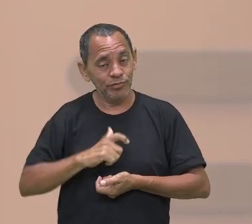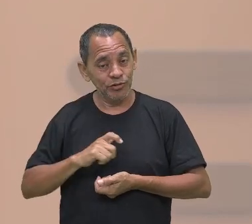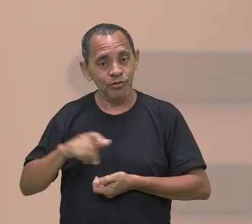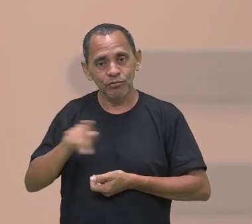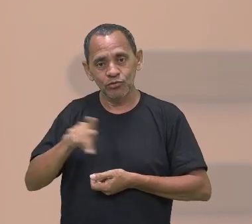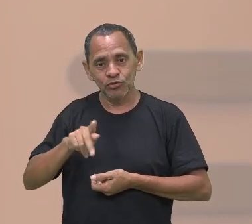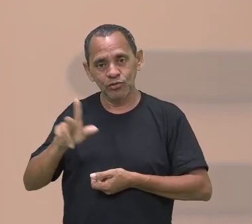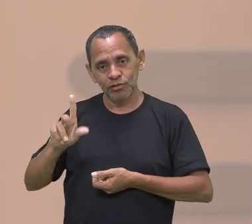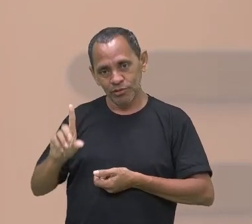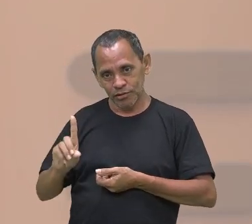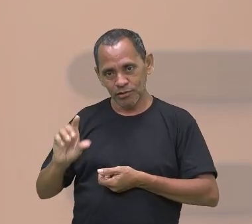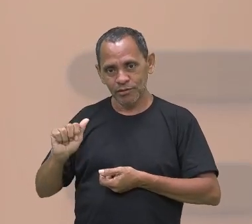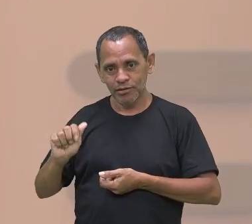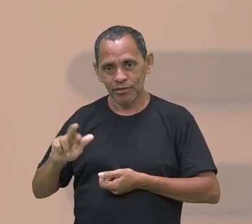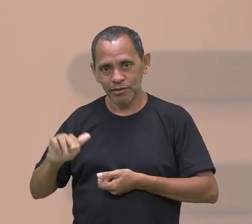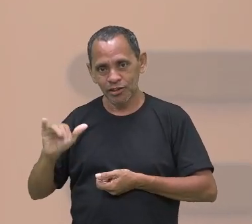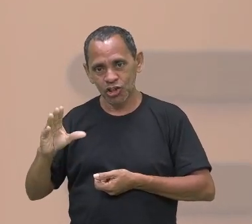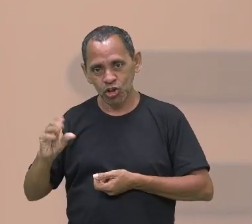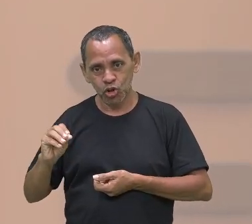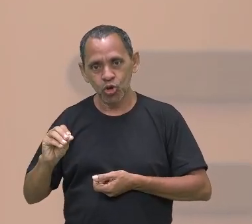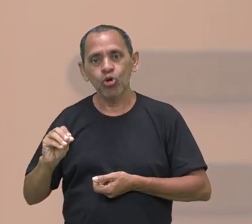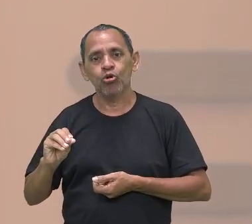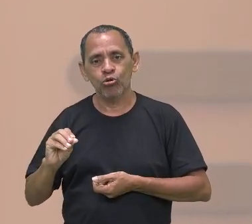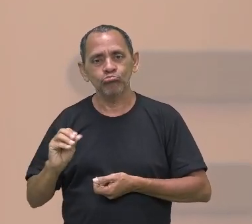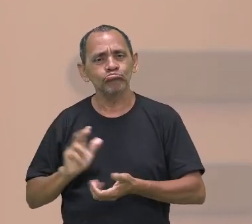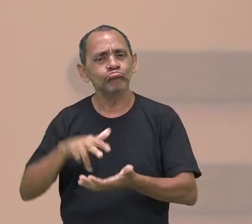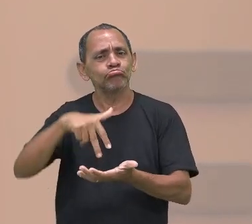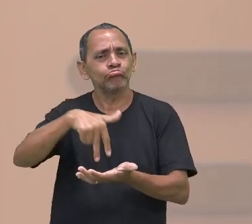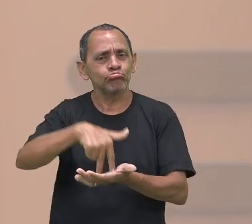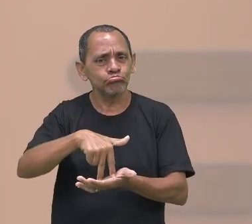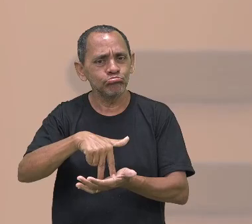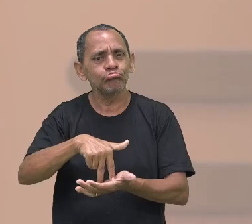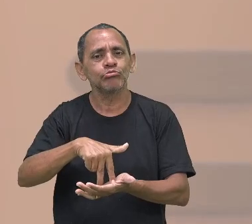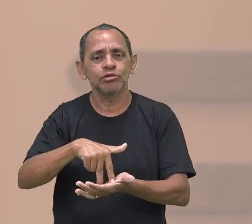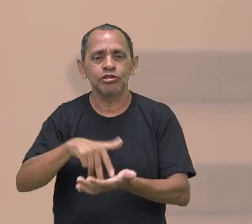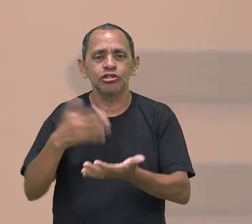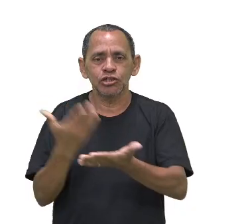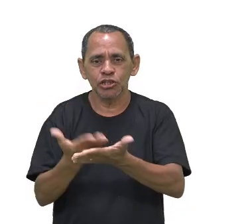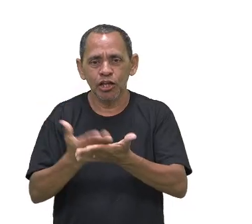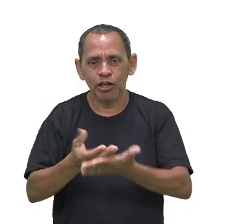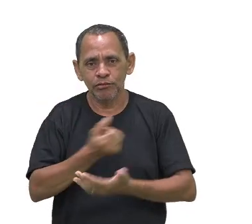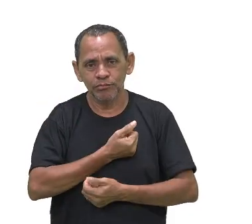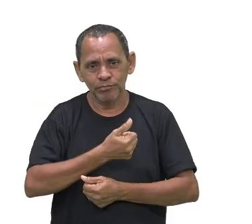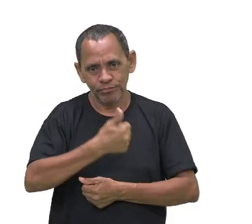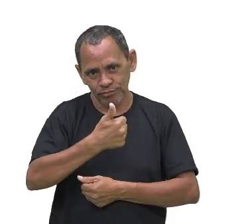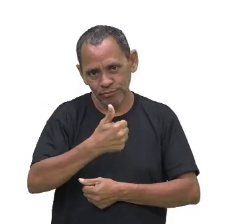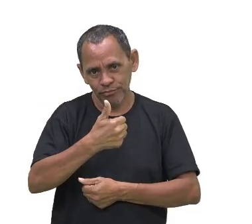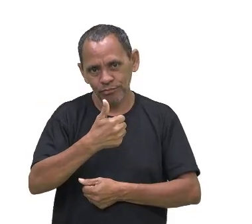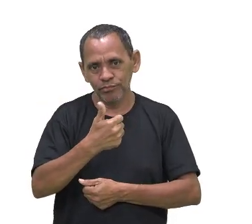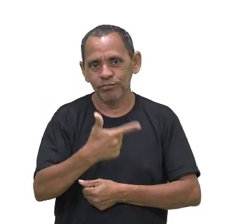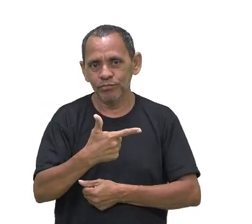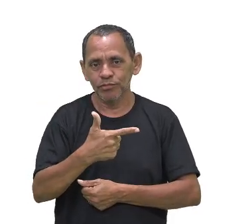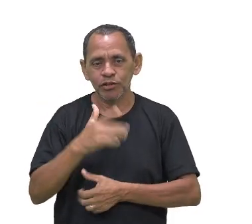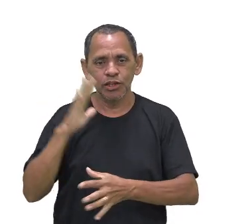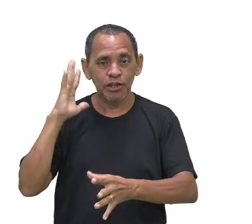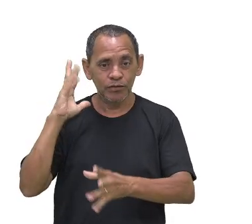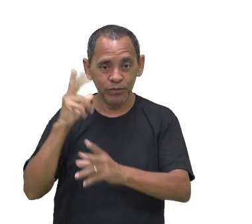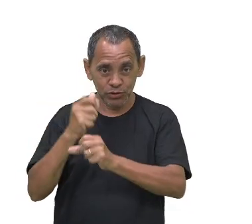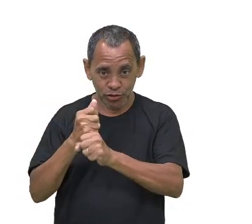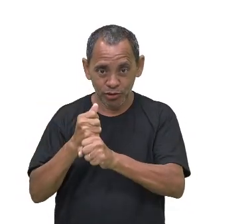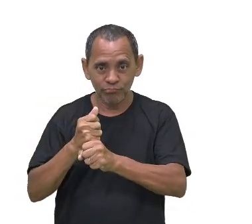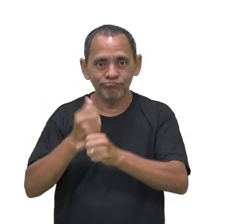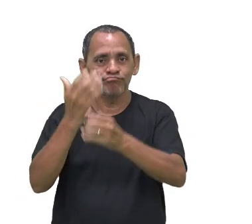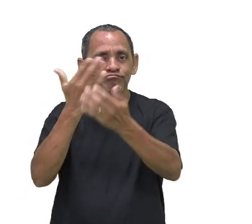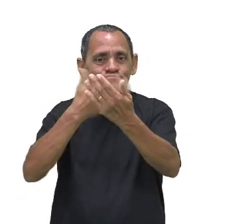Dário Pinheiro e vou ficar junto com vocês nesta aula de número 12, que trata da revisão